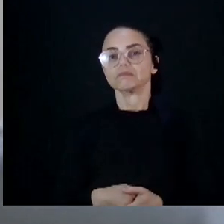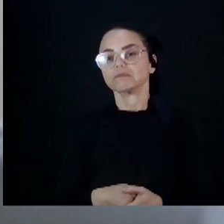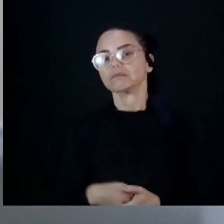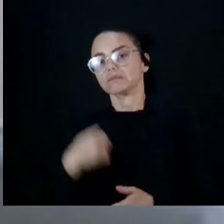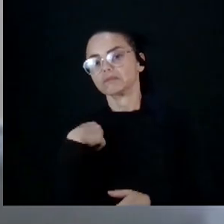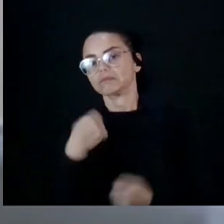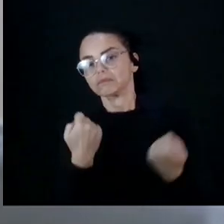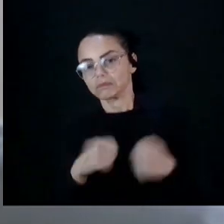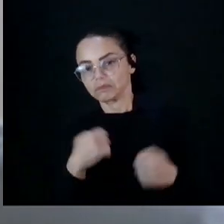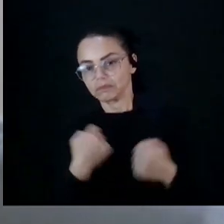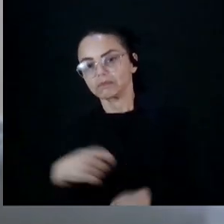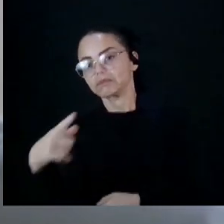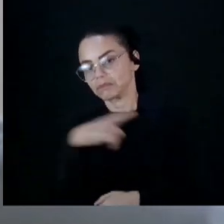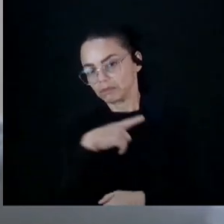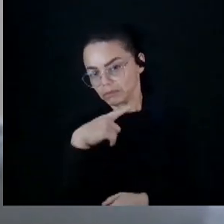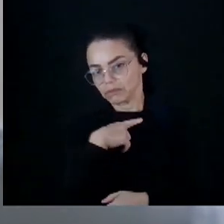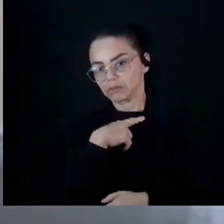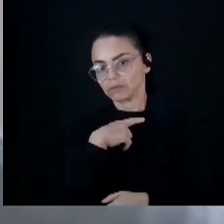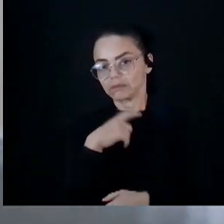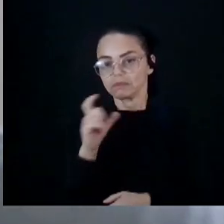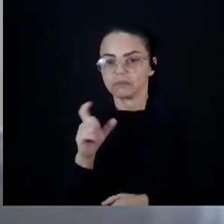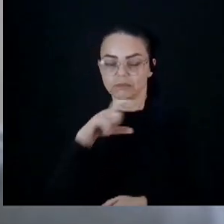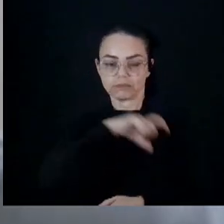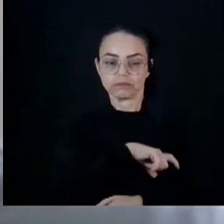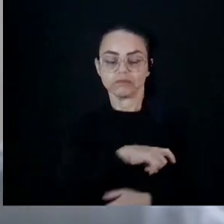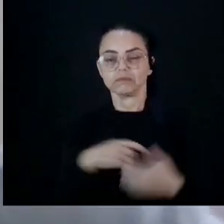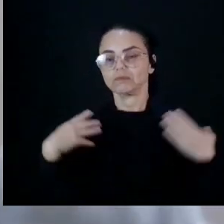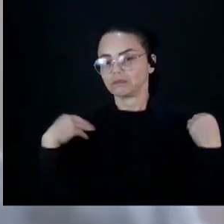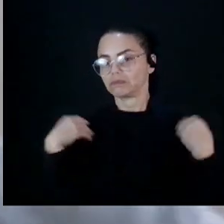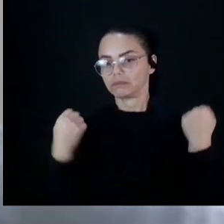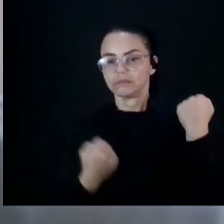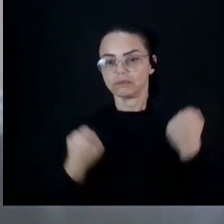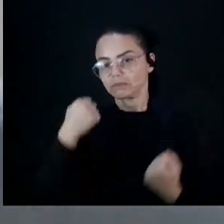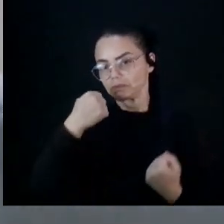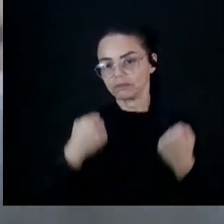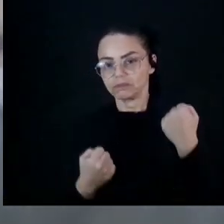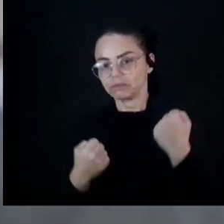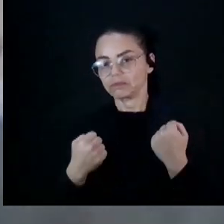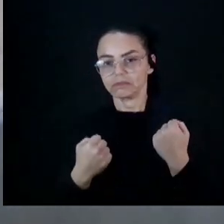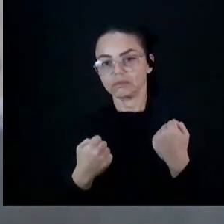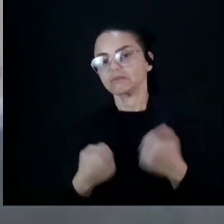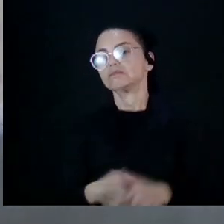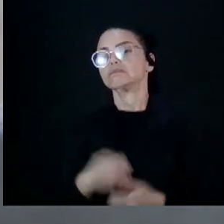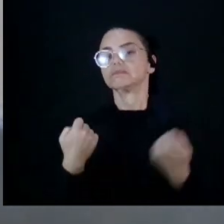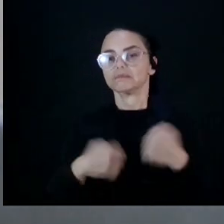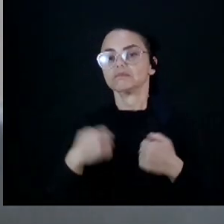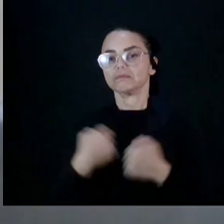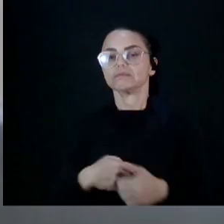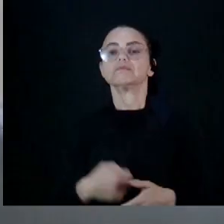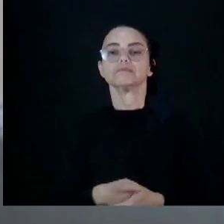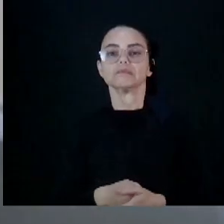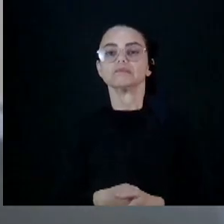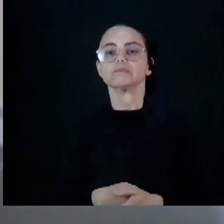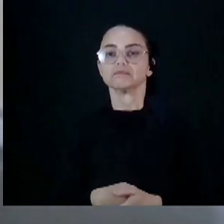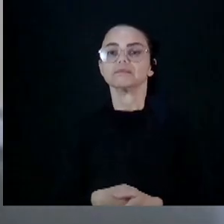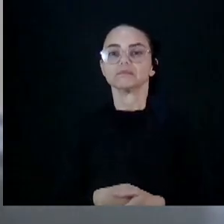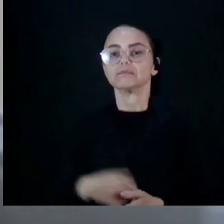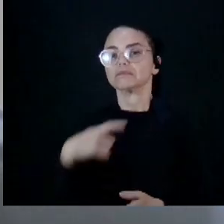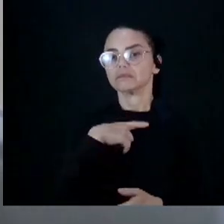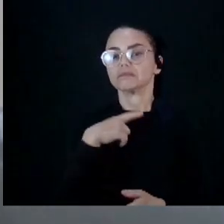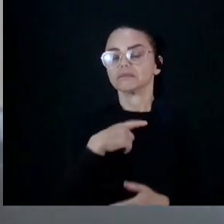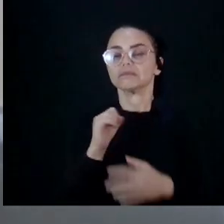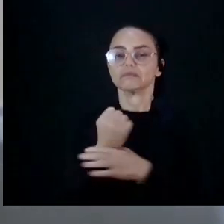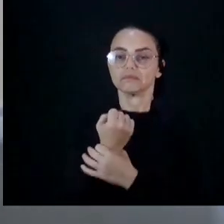preciso ter uma carteira de motorista para dirigir um carro, é um consenso da sociedade que a gente precisa ter essa segurança,